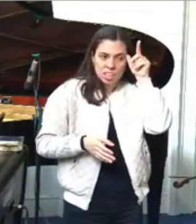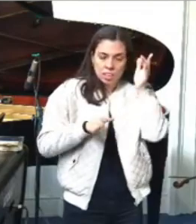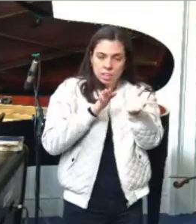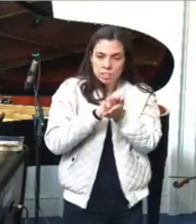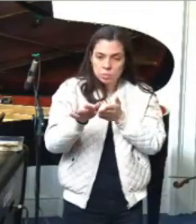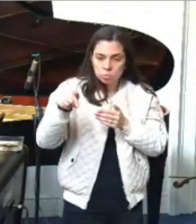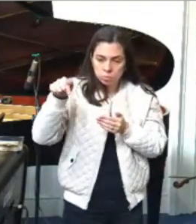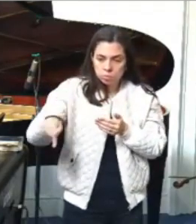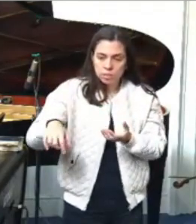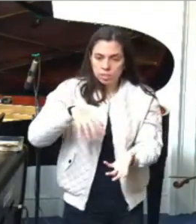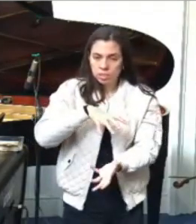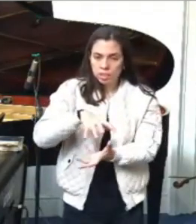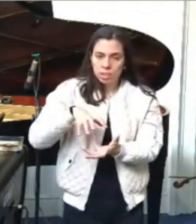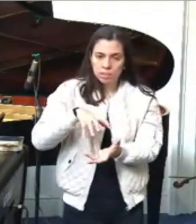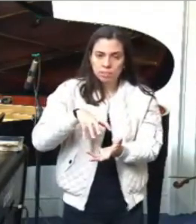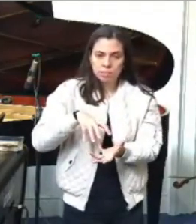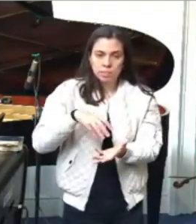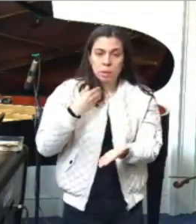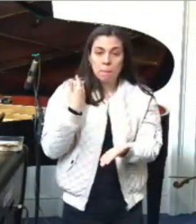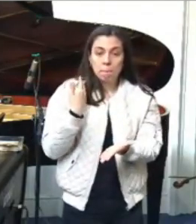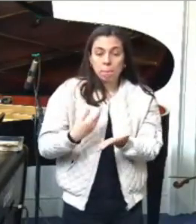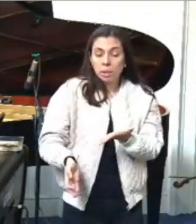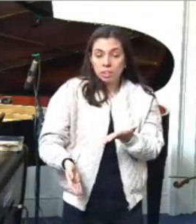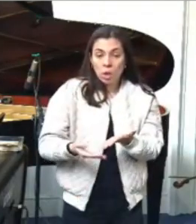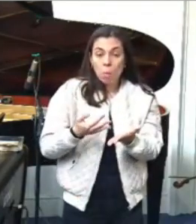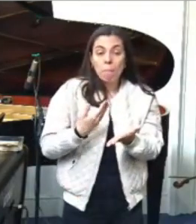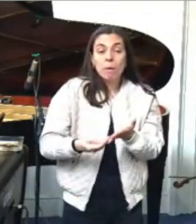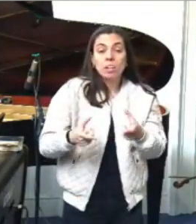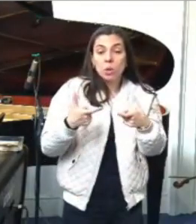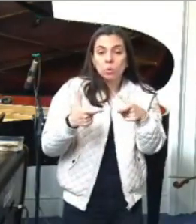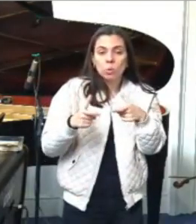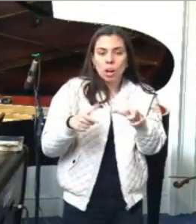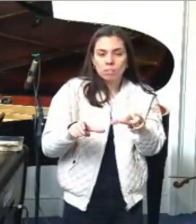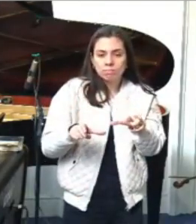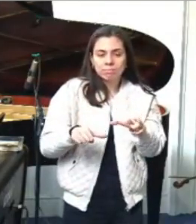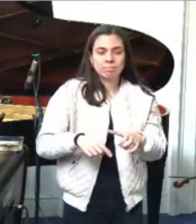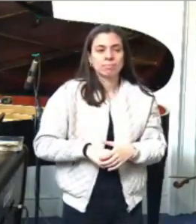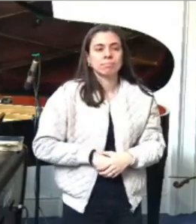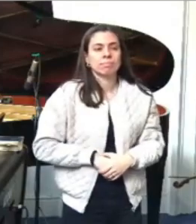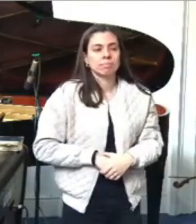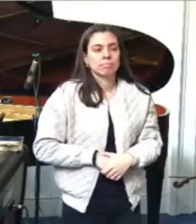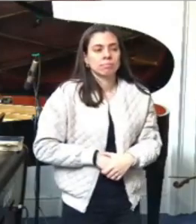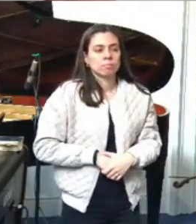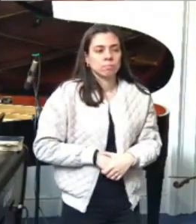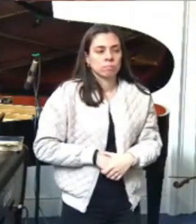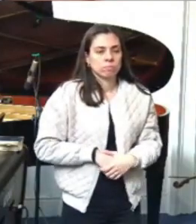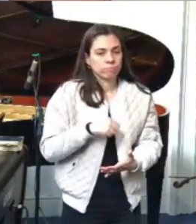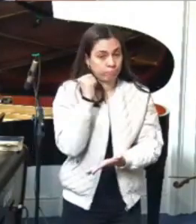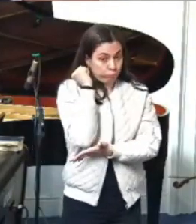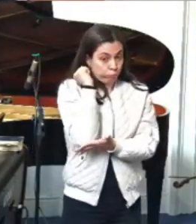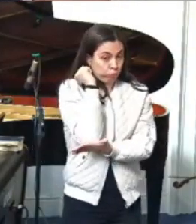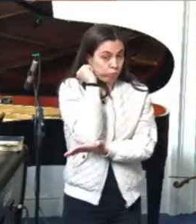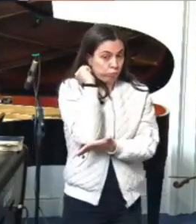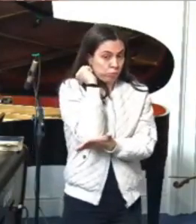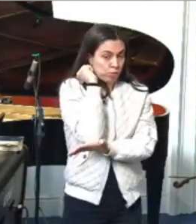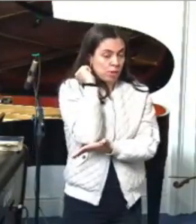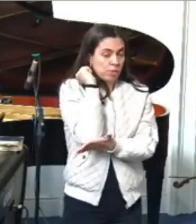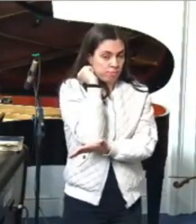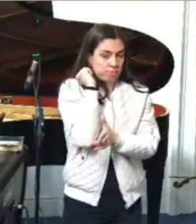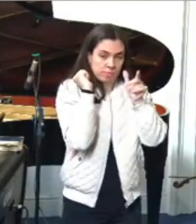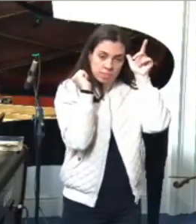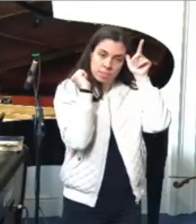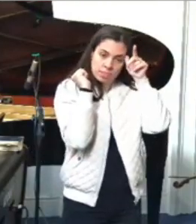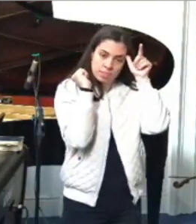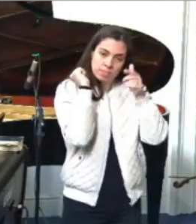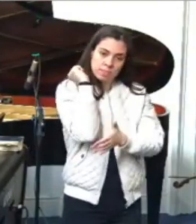para a terra, perdendo o lugar que ele tinha antes acesso. Nós lemos na nossa liturgia nessa manhã, em Zacarias capítulo 3, que